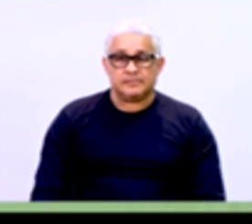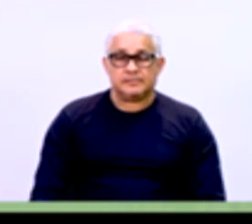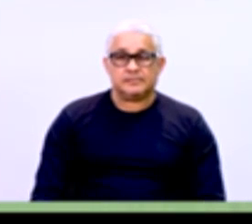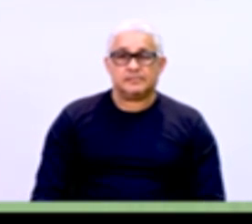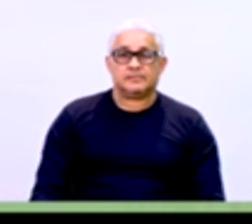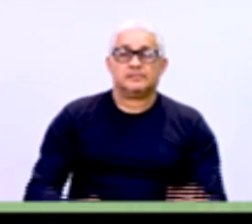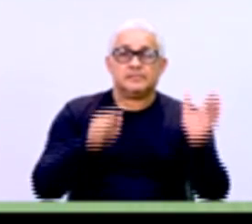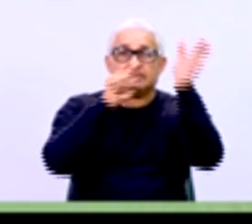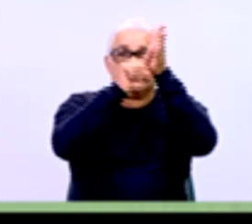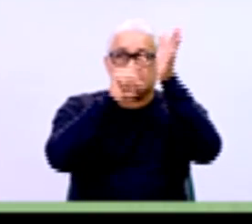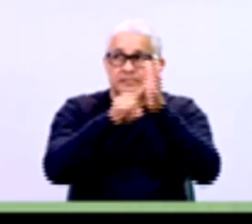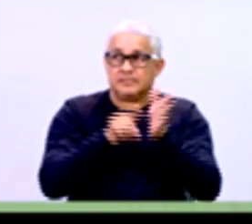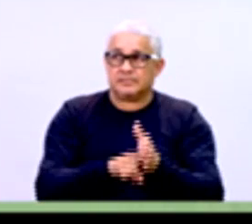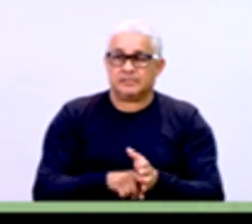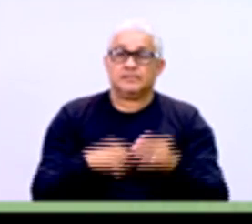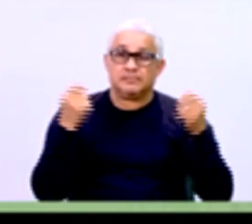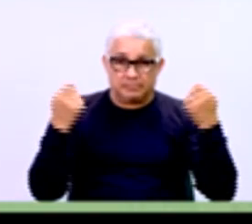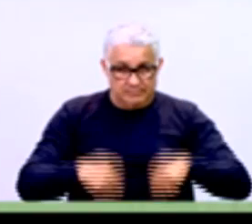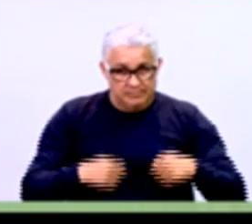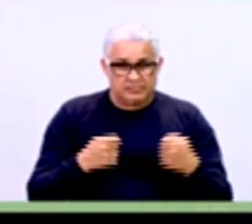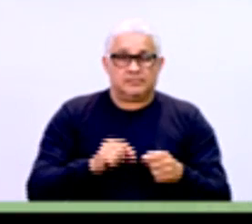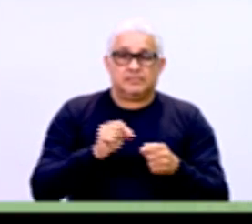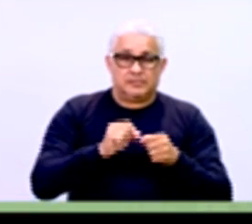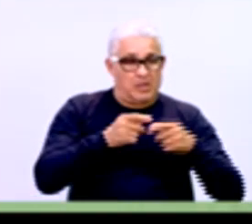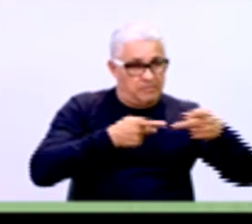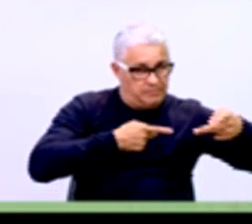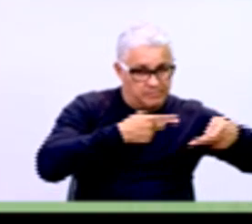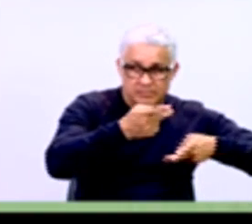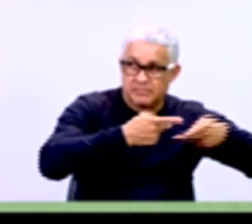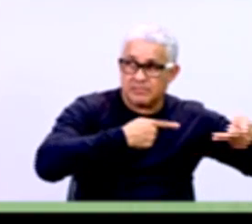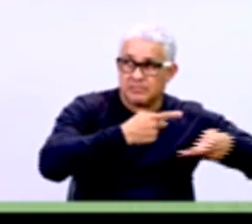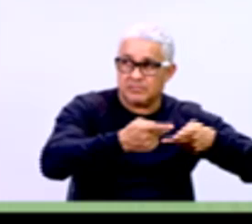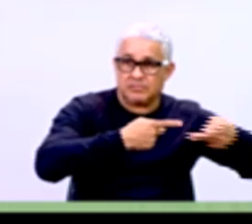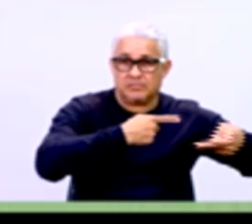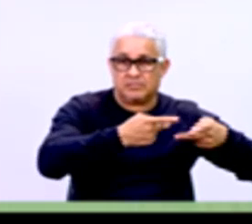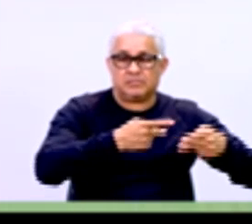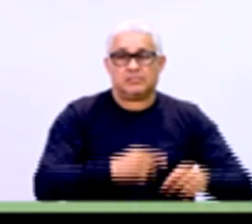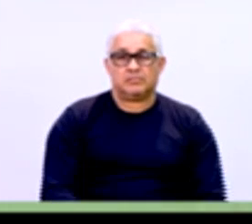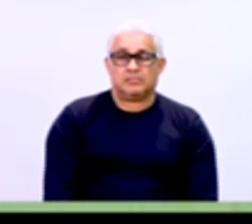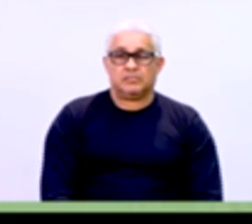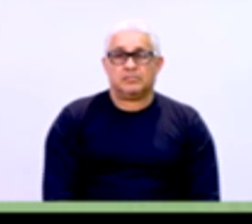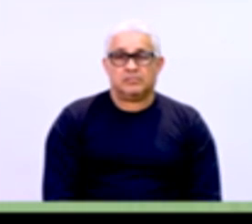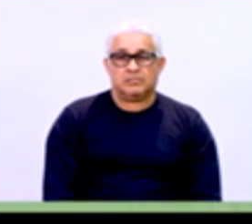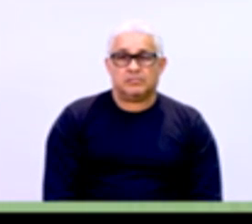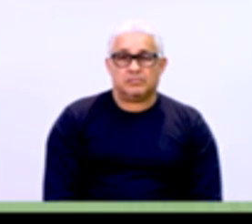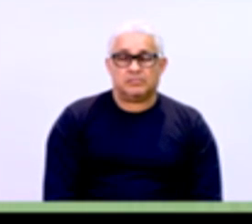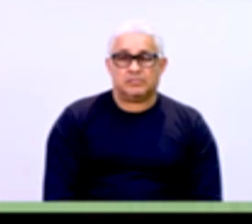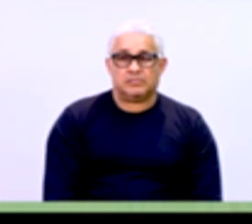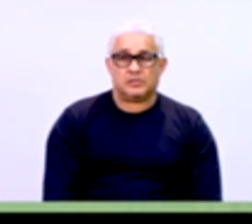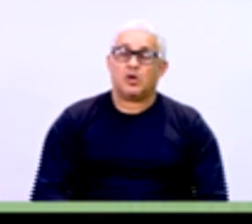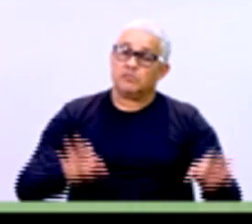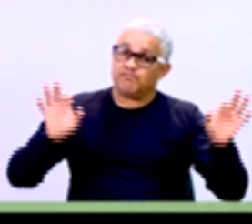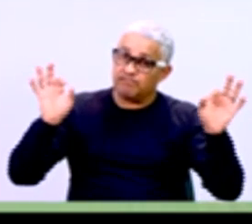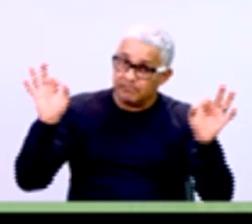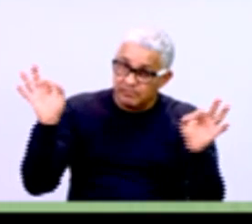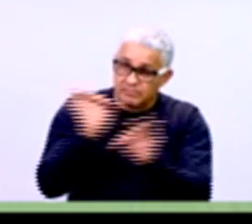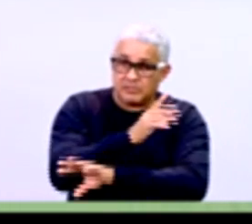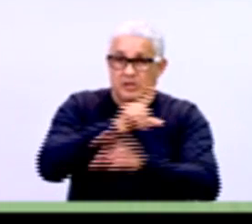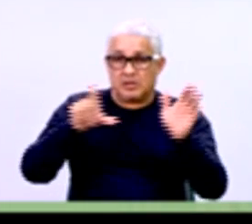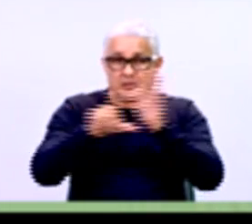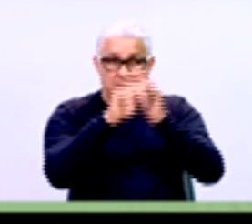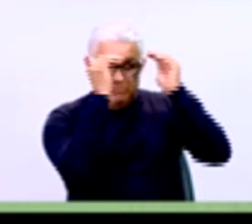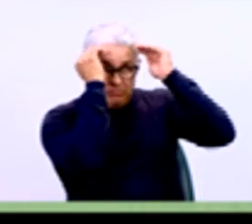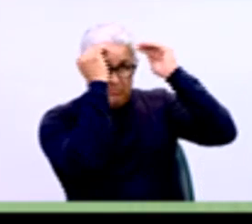seguintes questões. Ela deve fazer um planejamento de modo a cumprir a